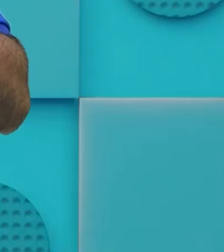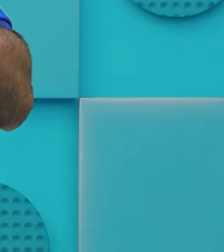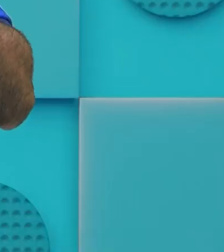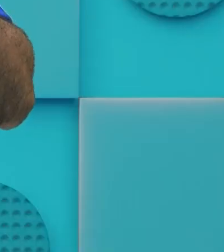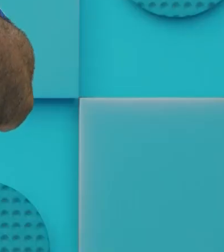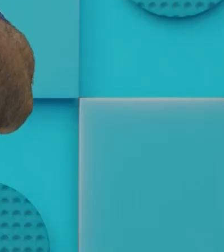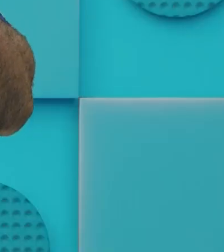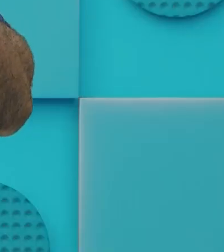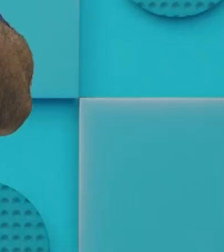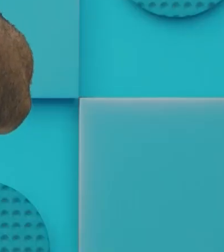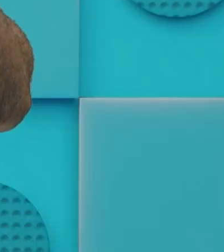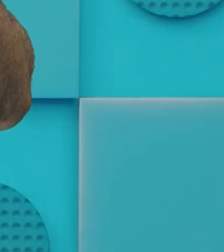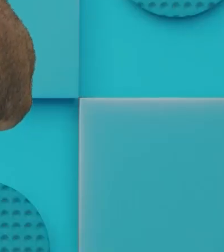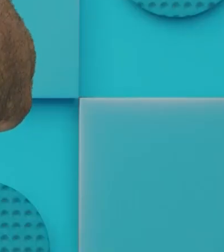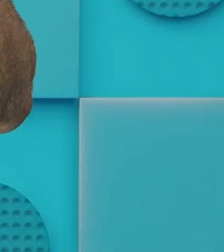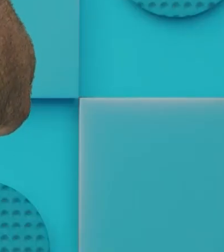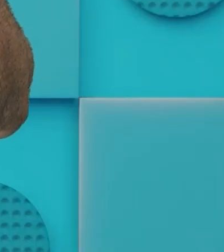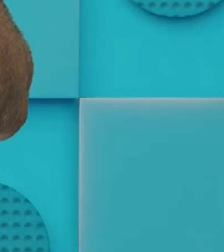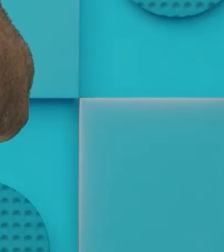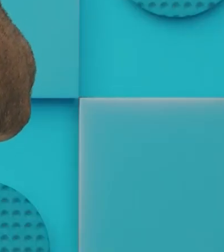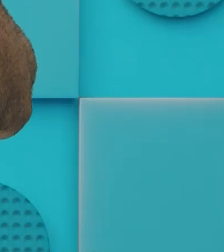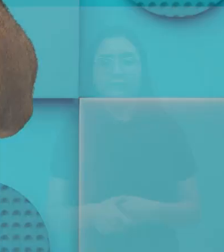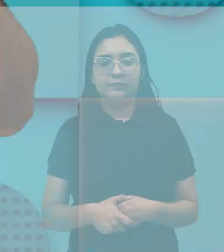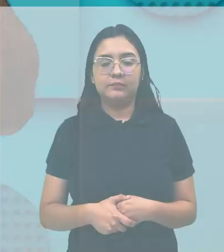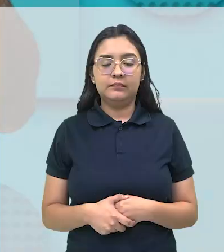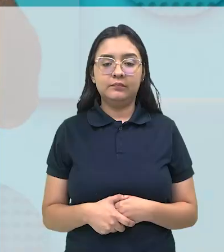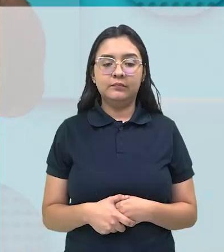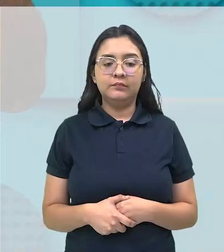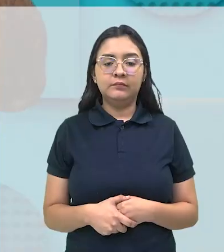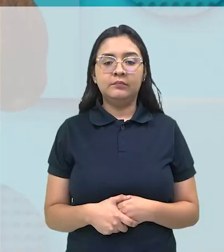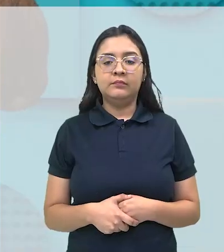dele. Só que daí, por conta disso,